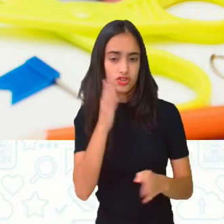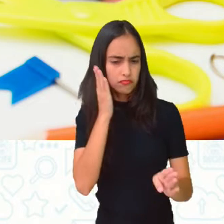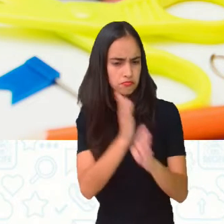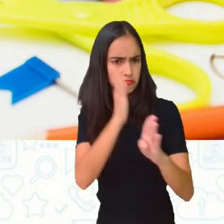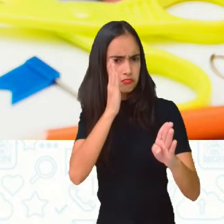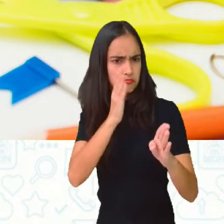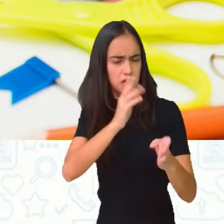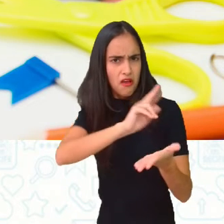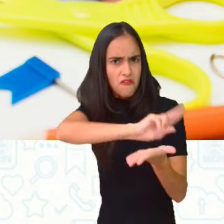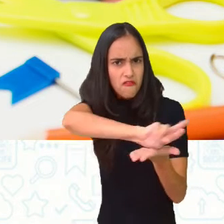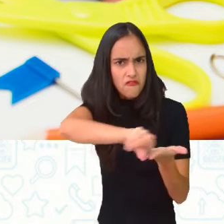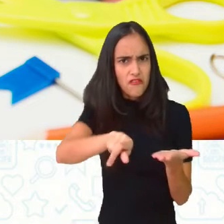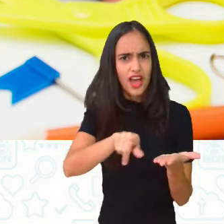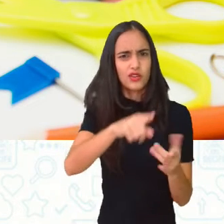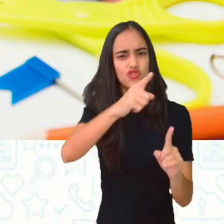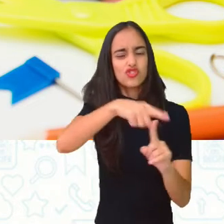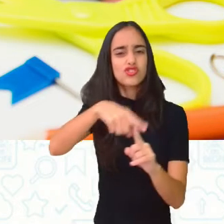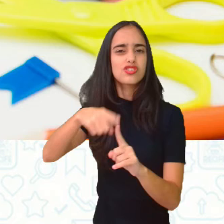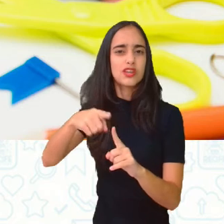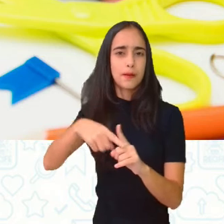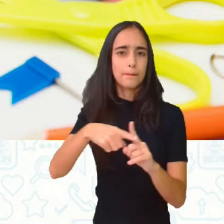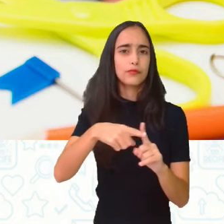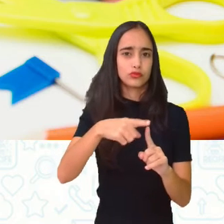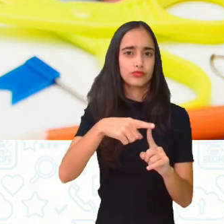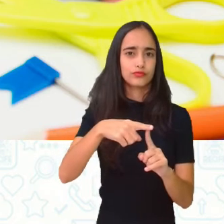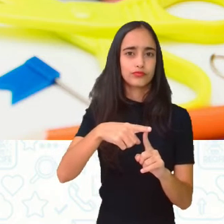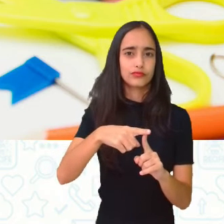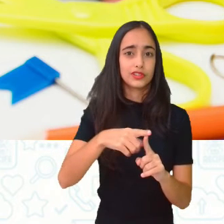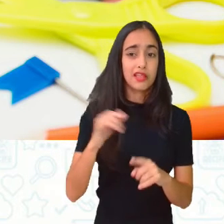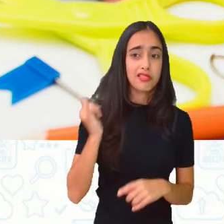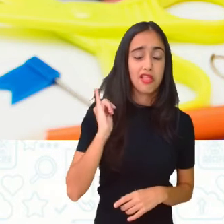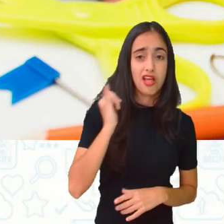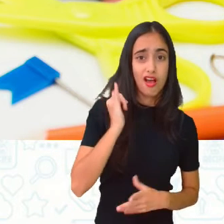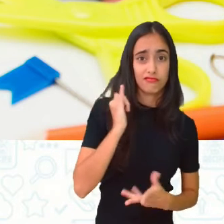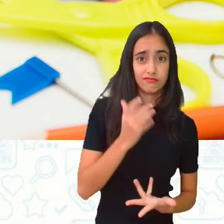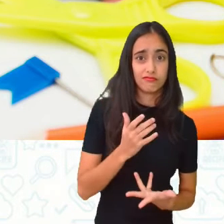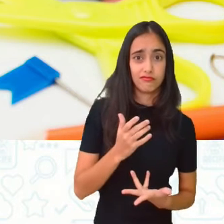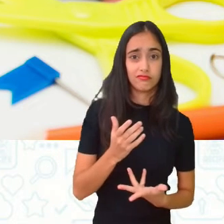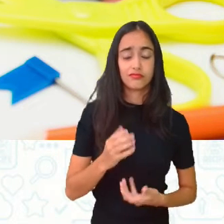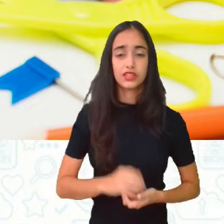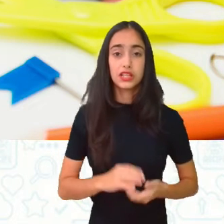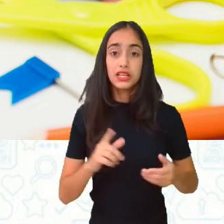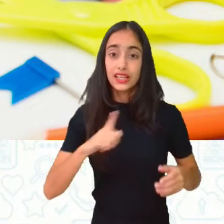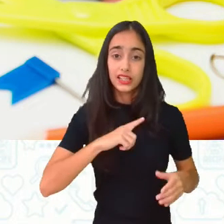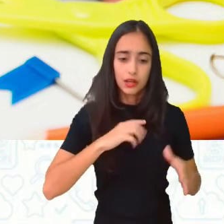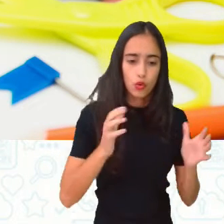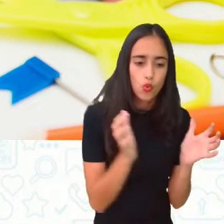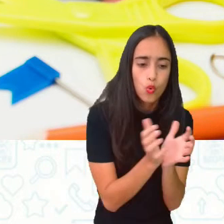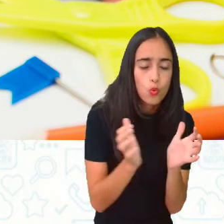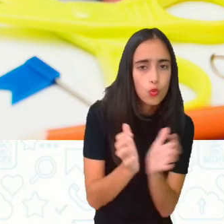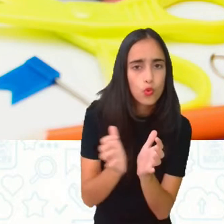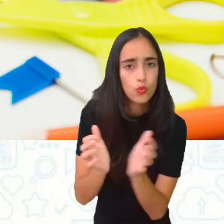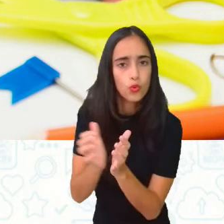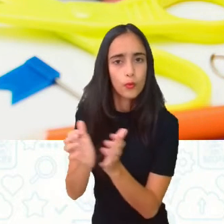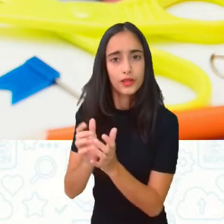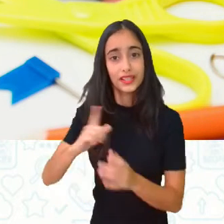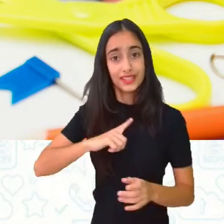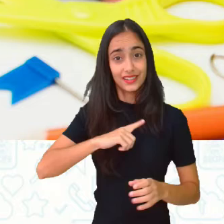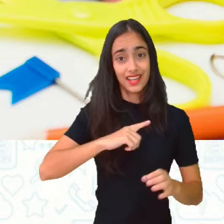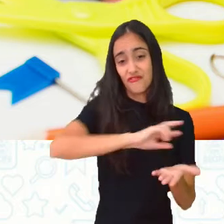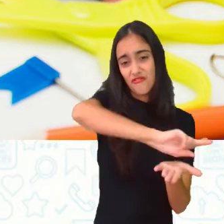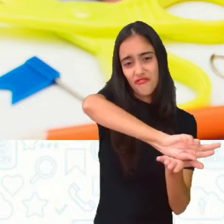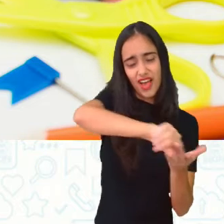textuais narrativos e que eles estão agrupados de acordo com a tipologia. Ou seja, existem vários tipos de texto,